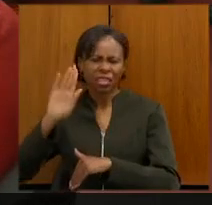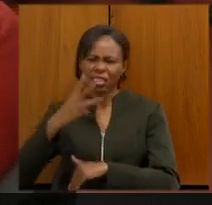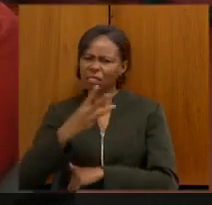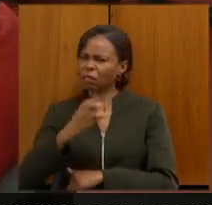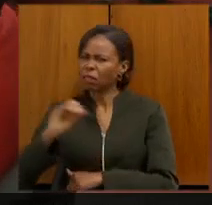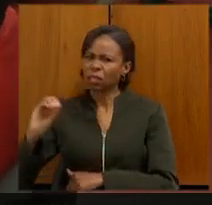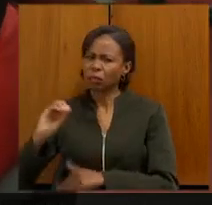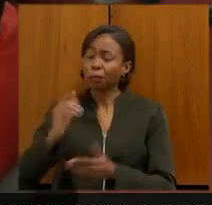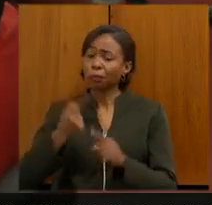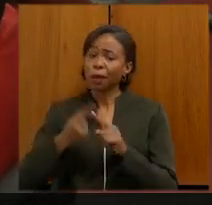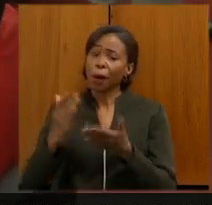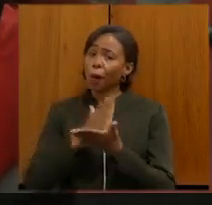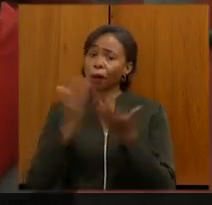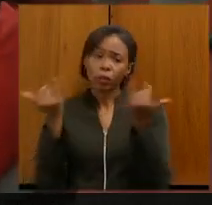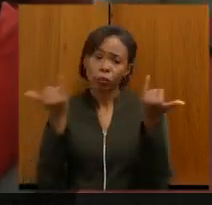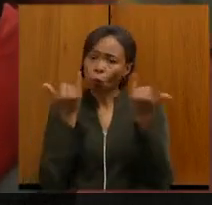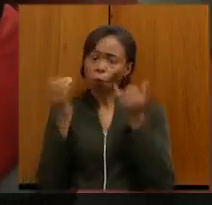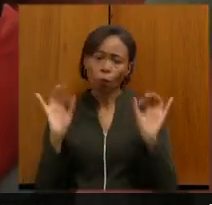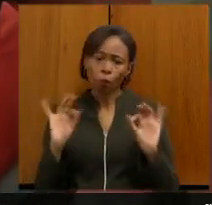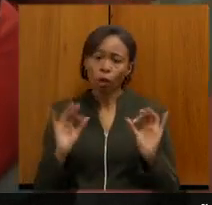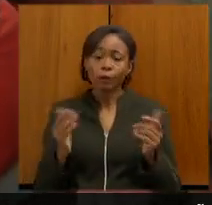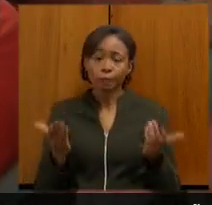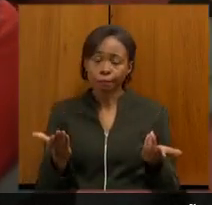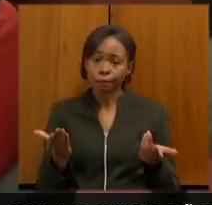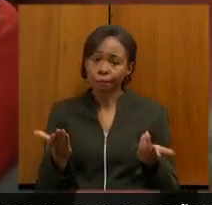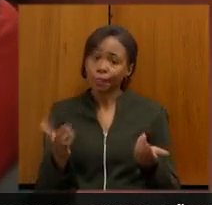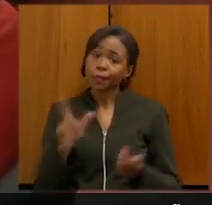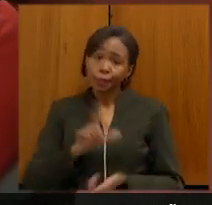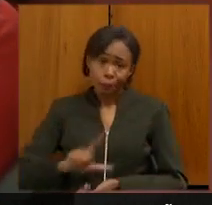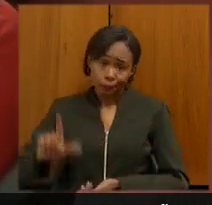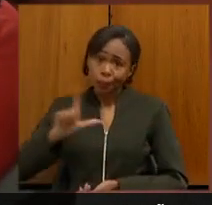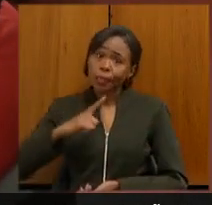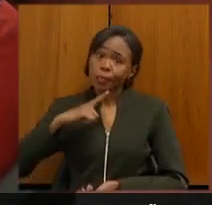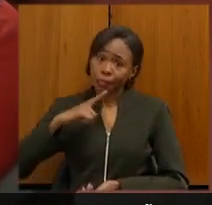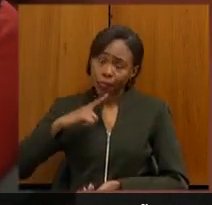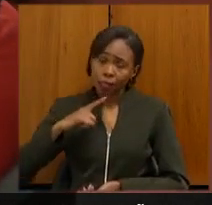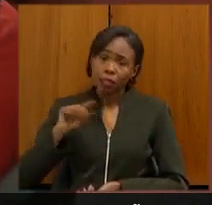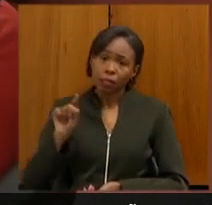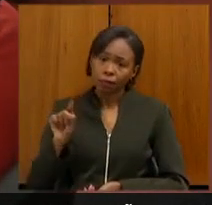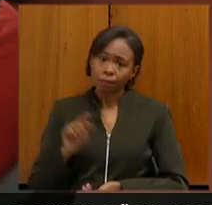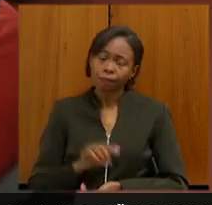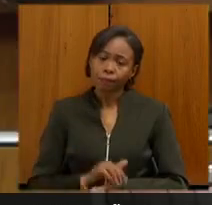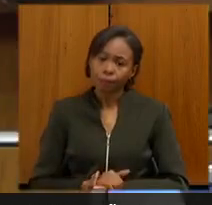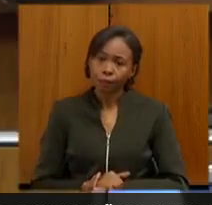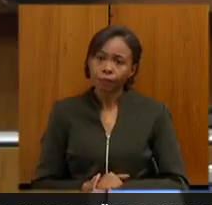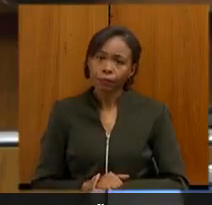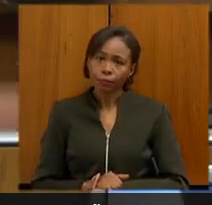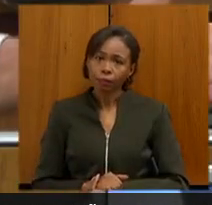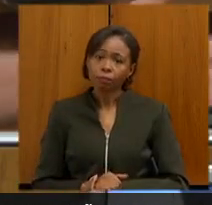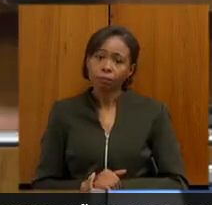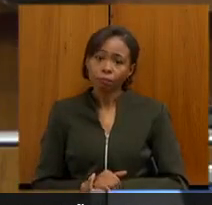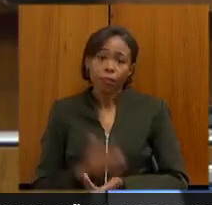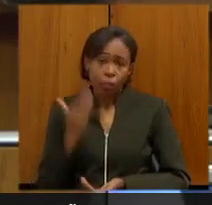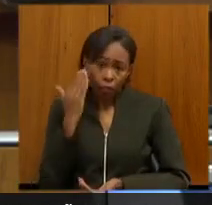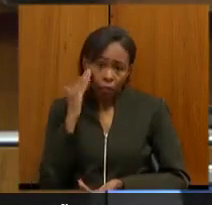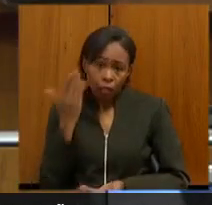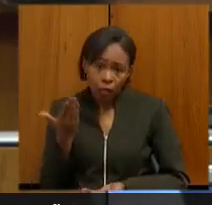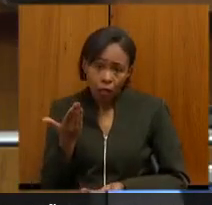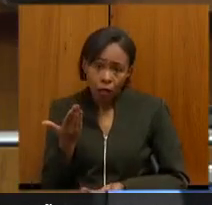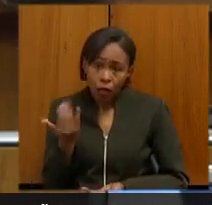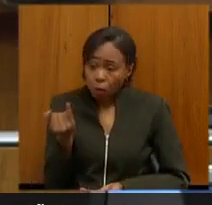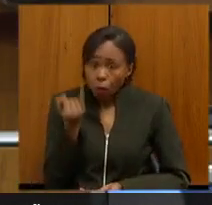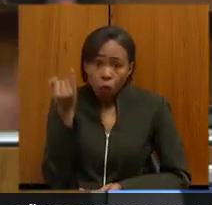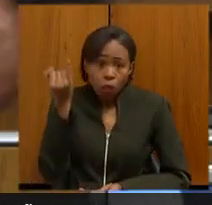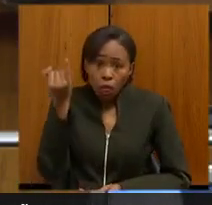muitos não são notificados Olha então ó fiz que tá se ouvir entendeu não tá dando importância